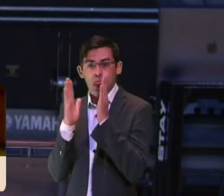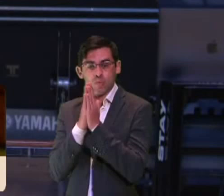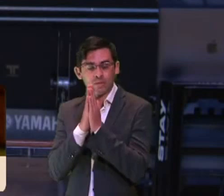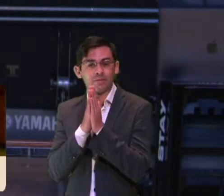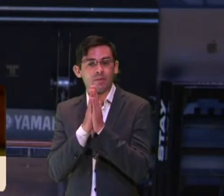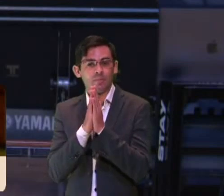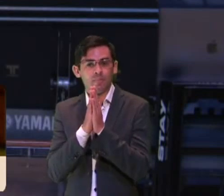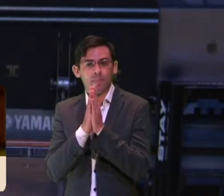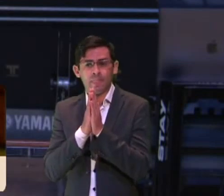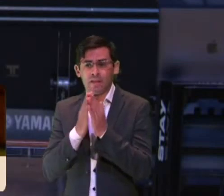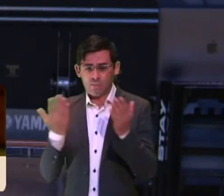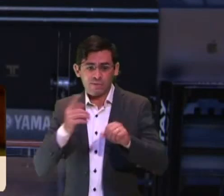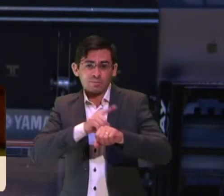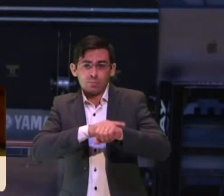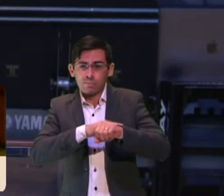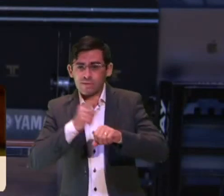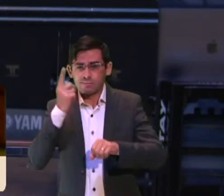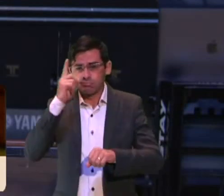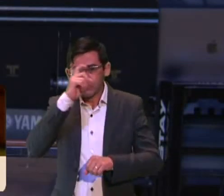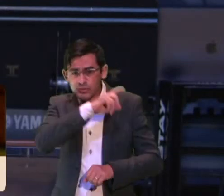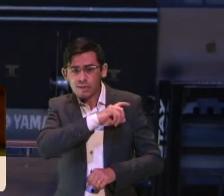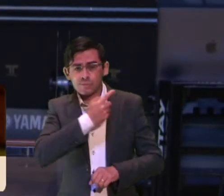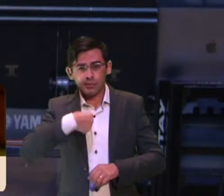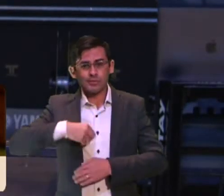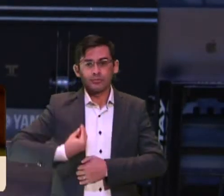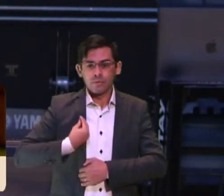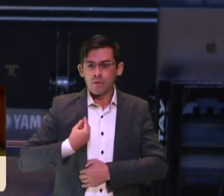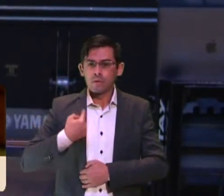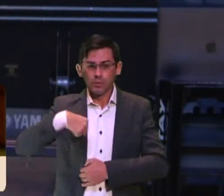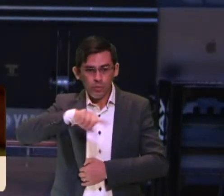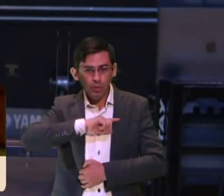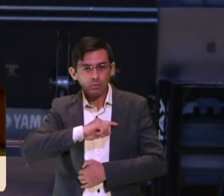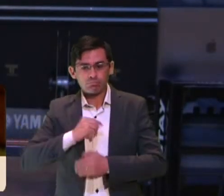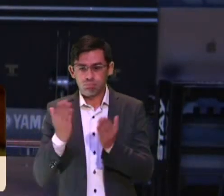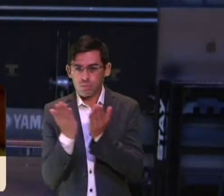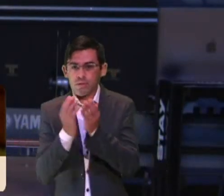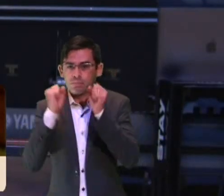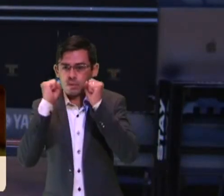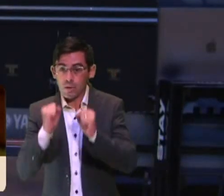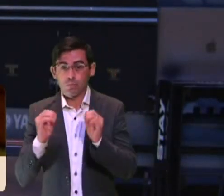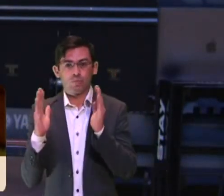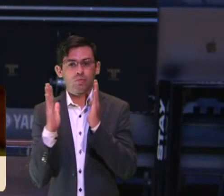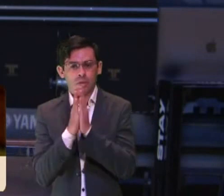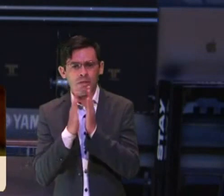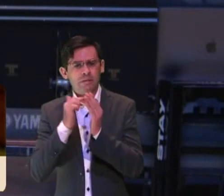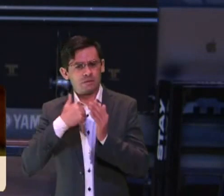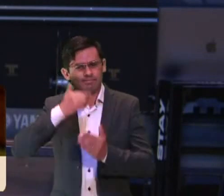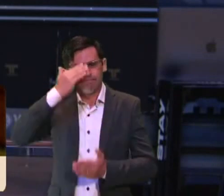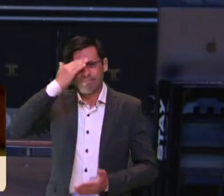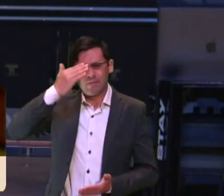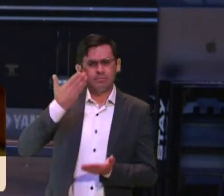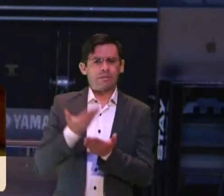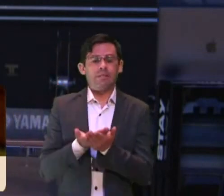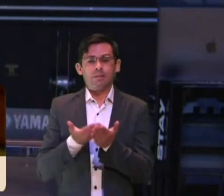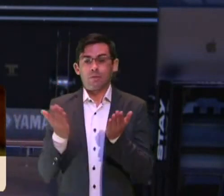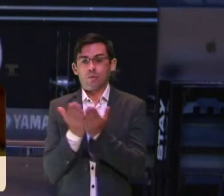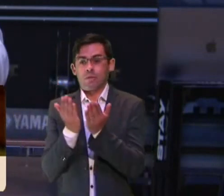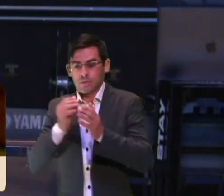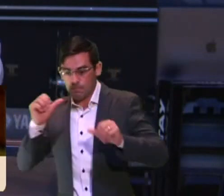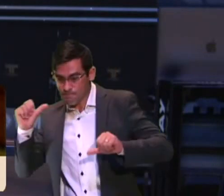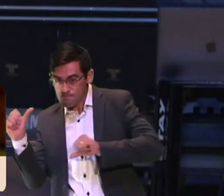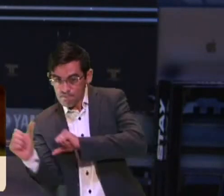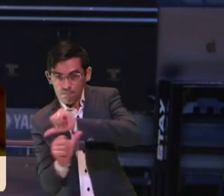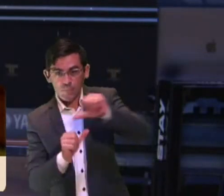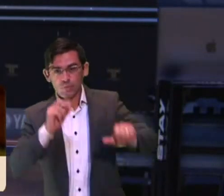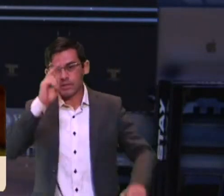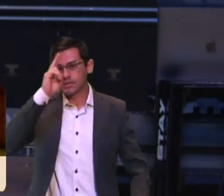dias. Diante da crise, nós podemos orar. E eu creio, a oração muda histórias. Ela vai mudar a história